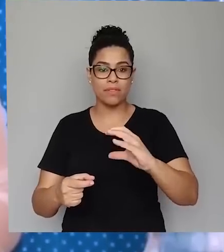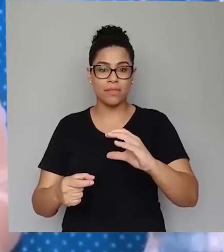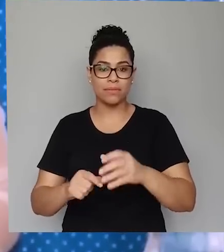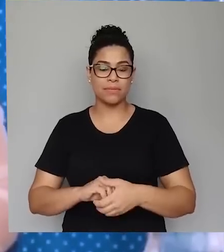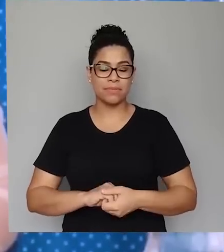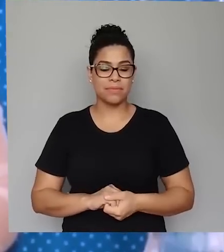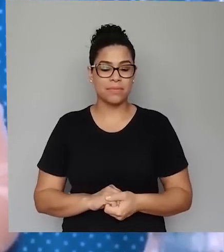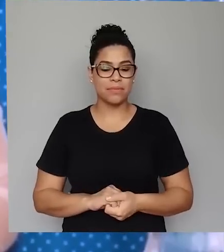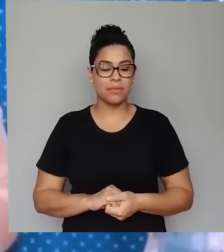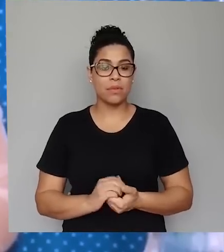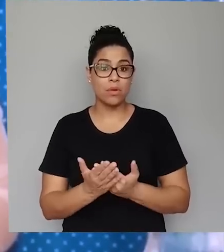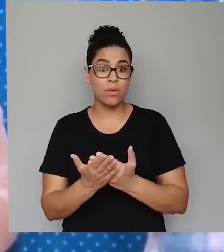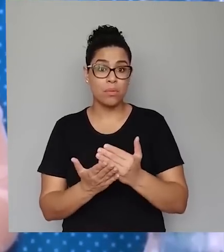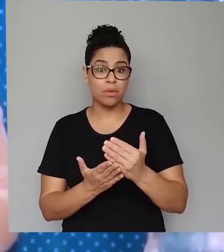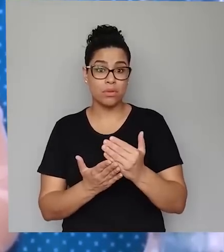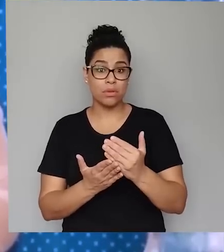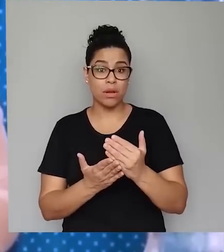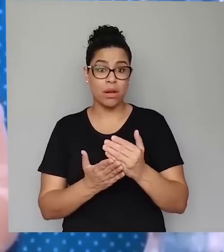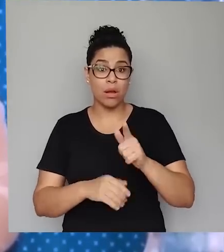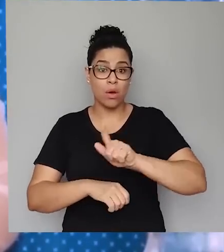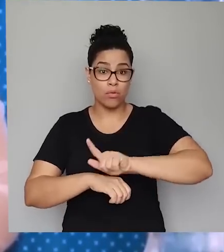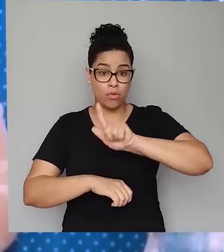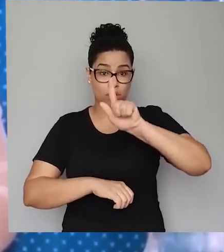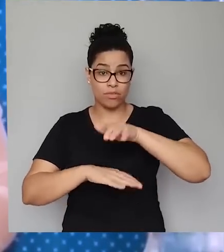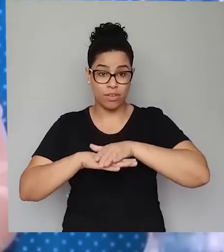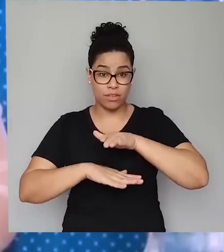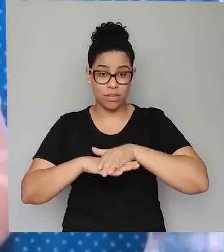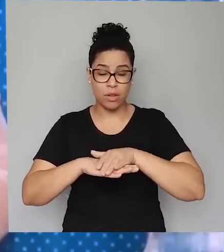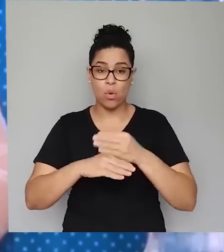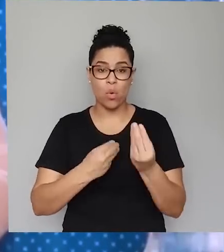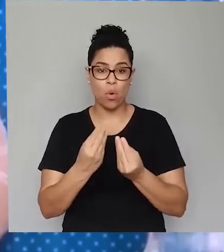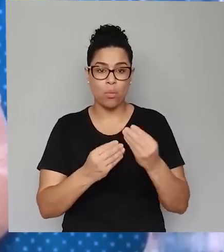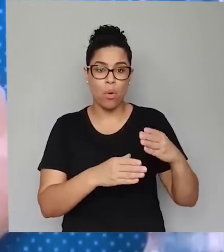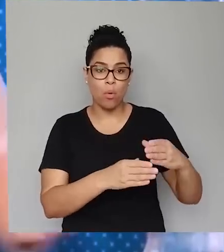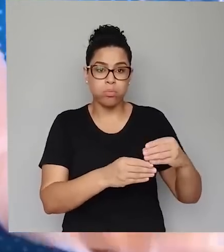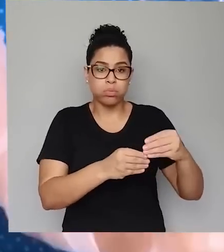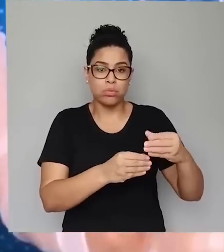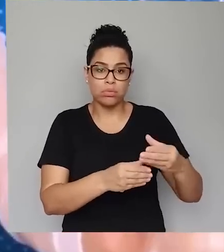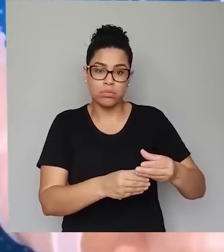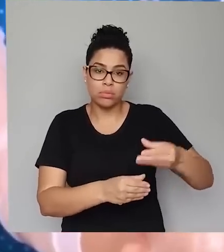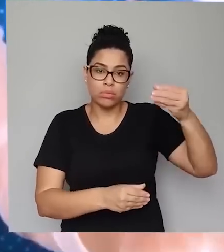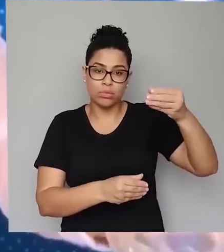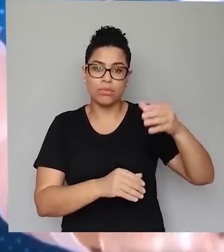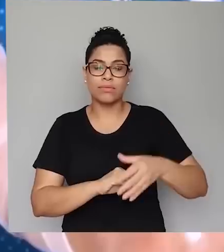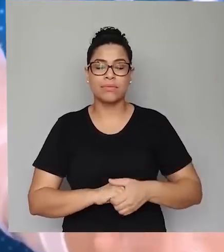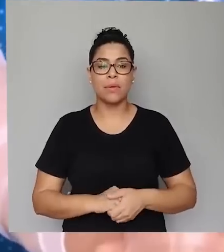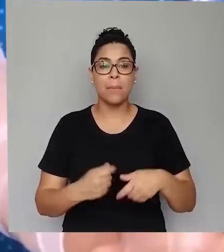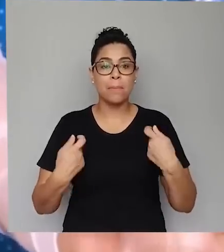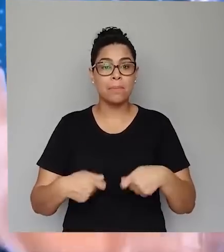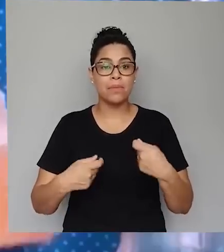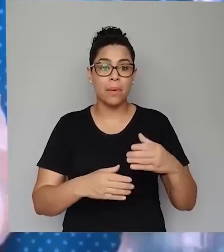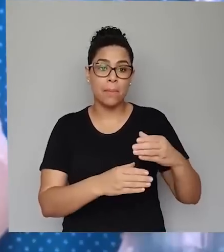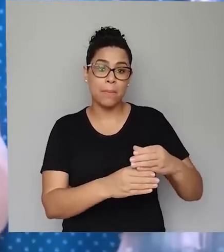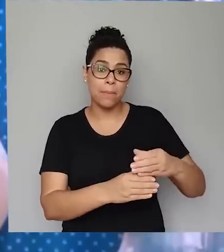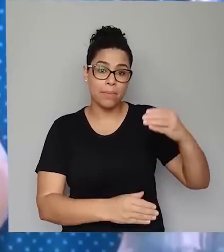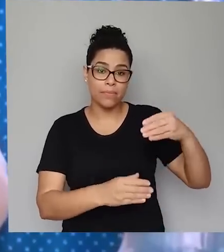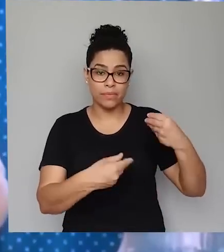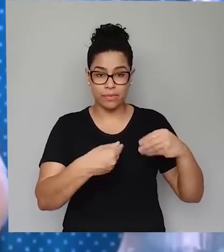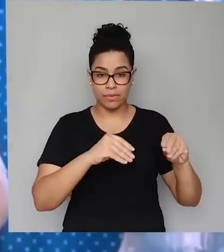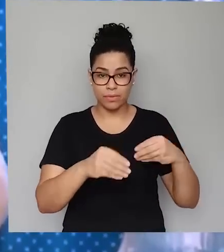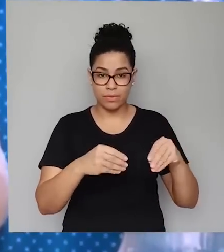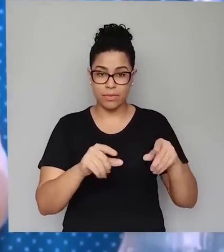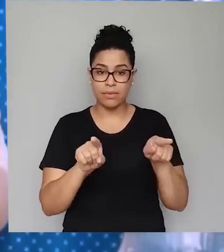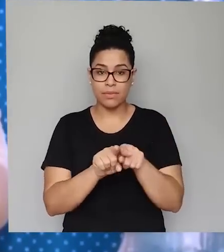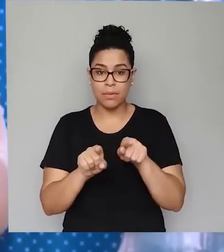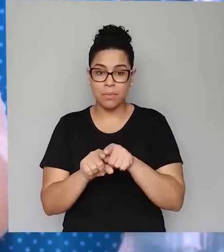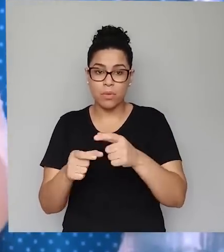Nós vamos iniciar a construção do nosso foguete pelo lançador e para isso nós vamos precisar agora da garrafa PET e do